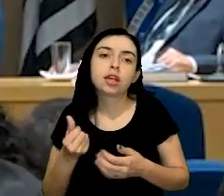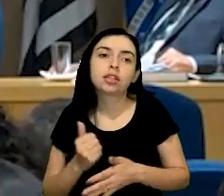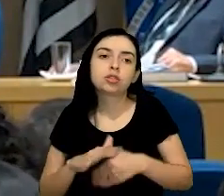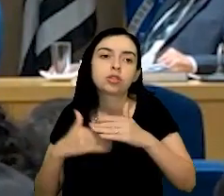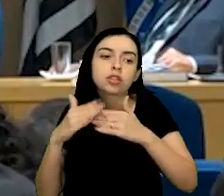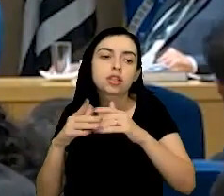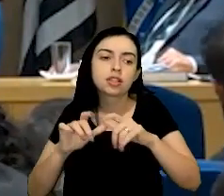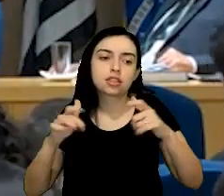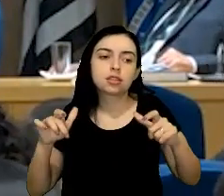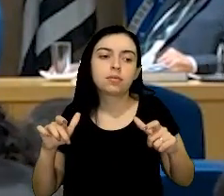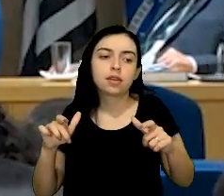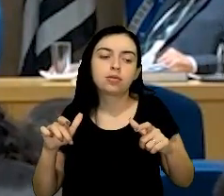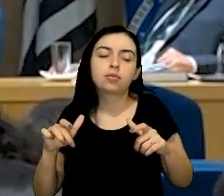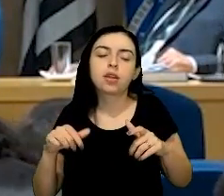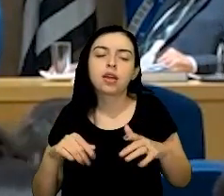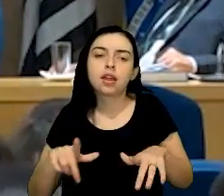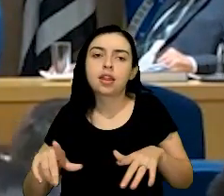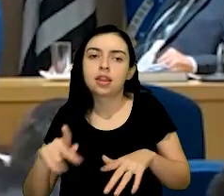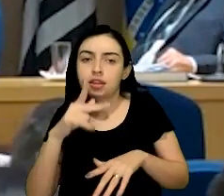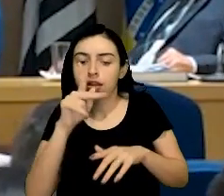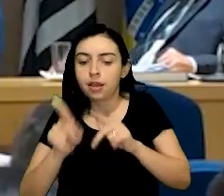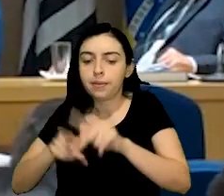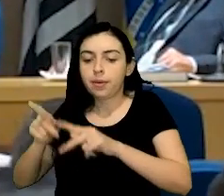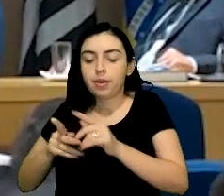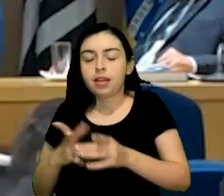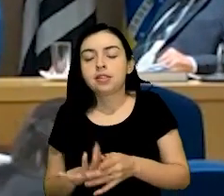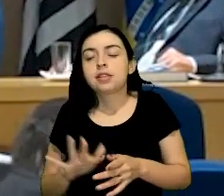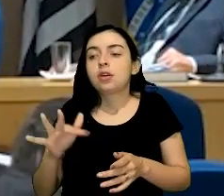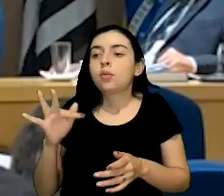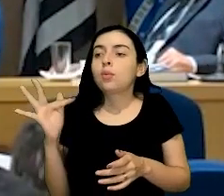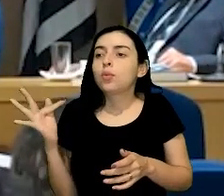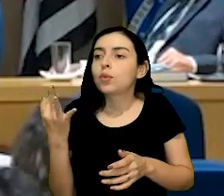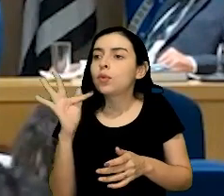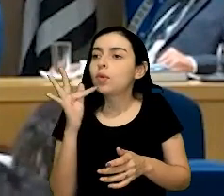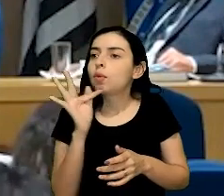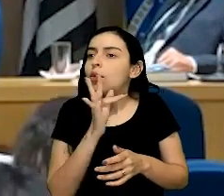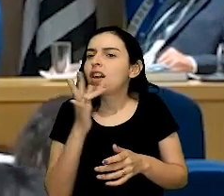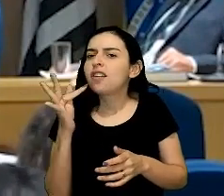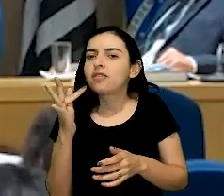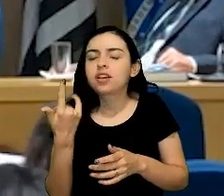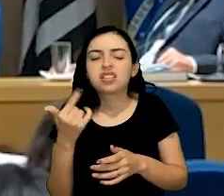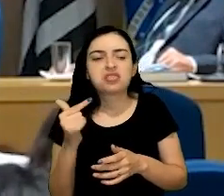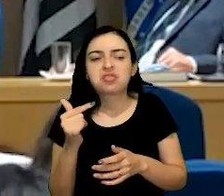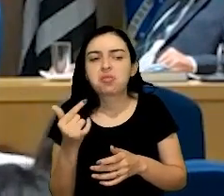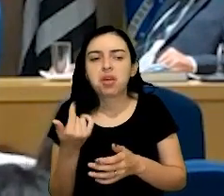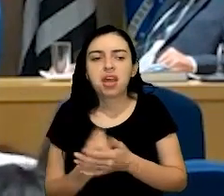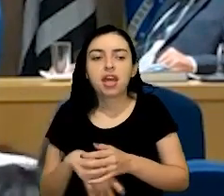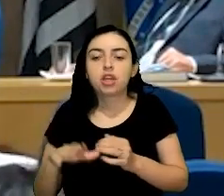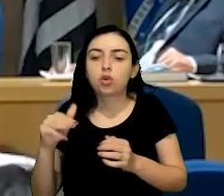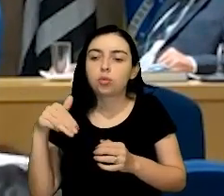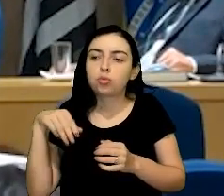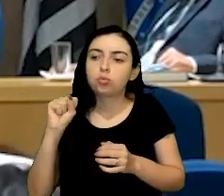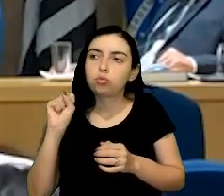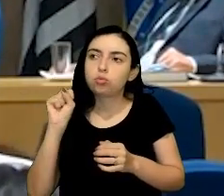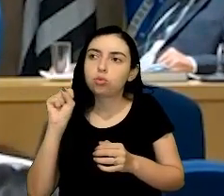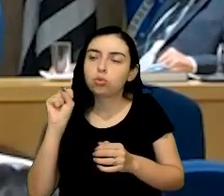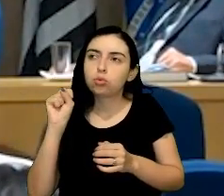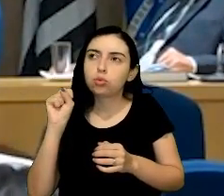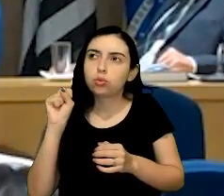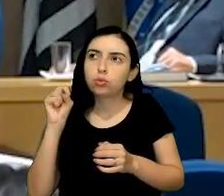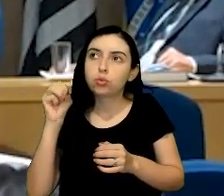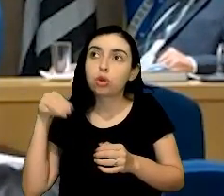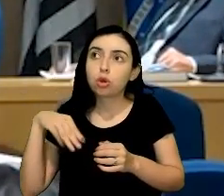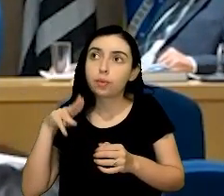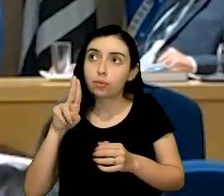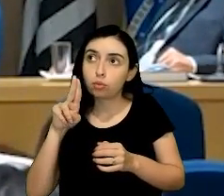americana. Na França, eles não querem os muçulmanos, porque os muçulmanos também têm, as famílias são numerosas